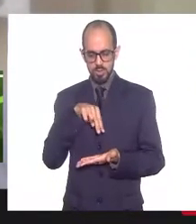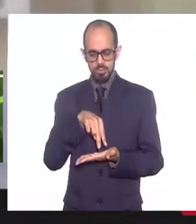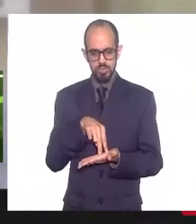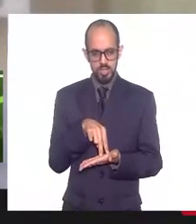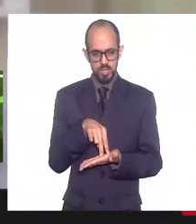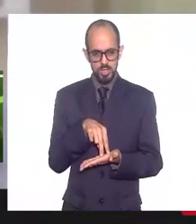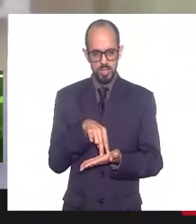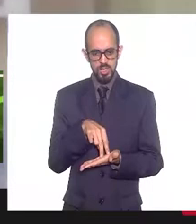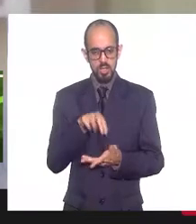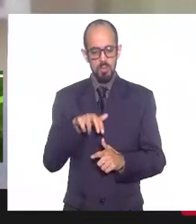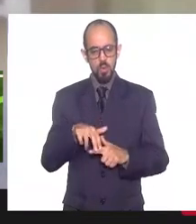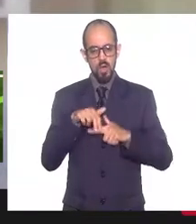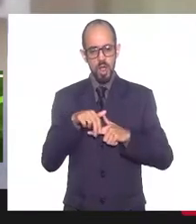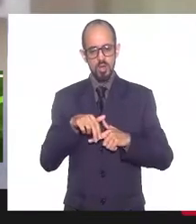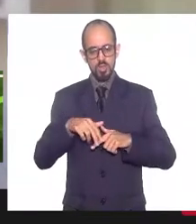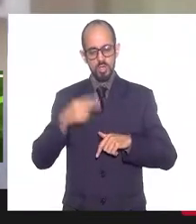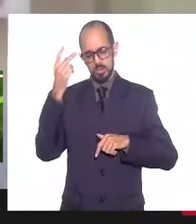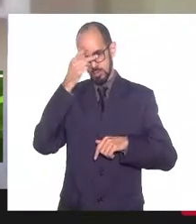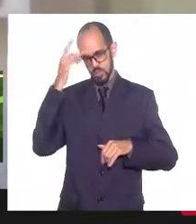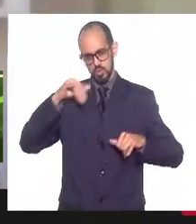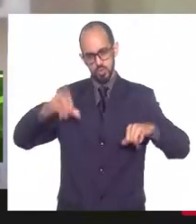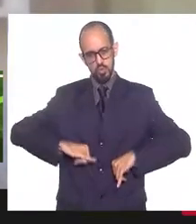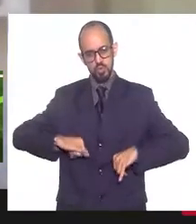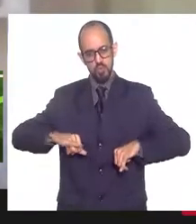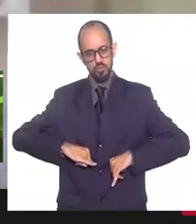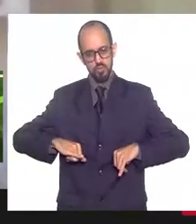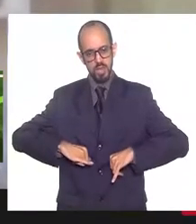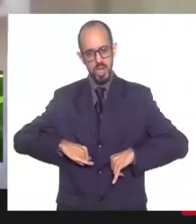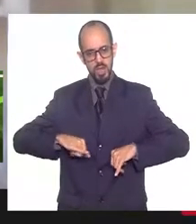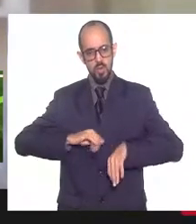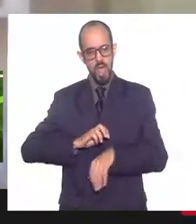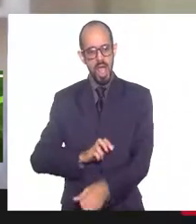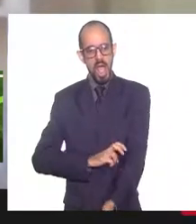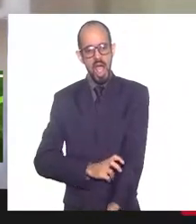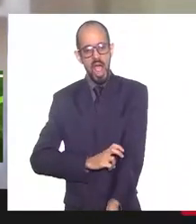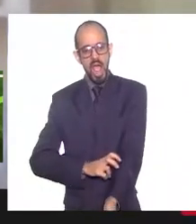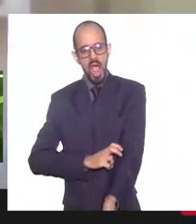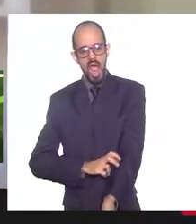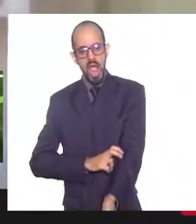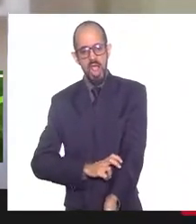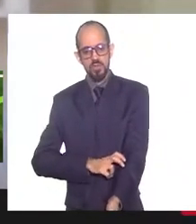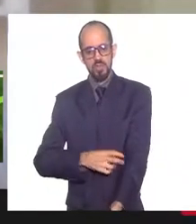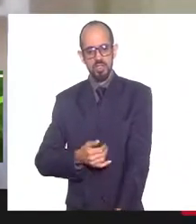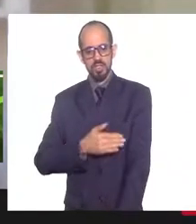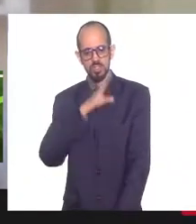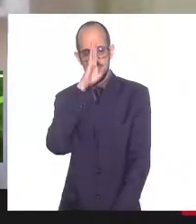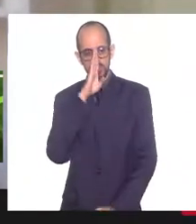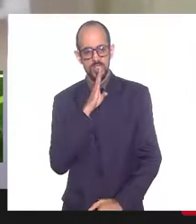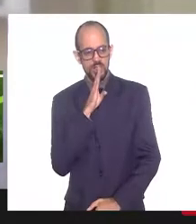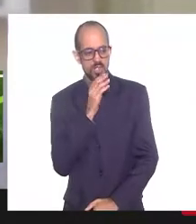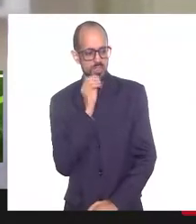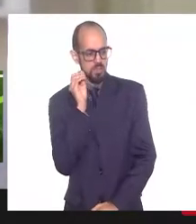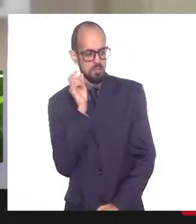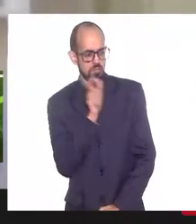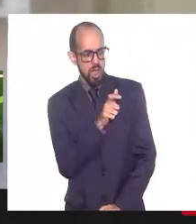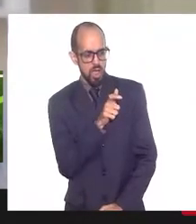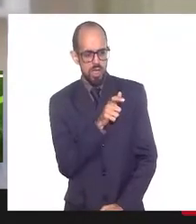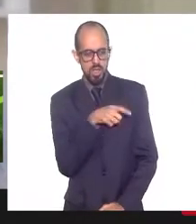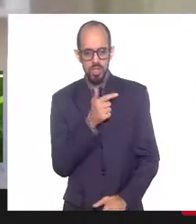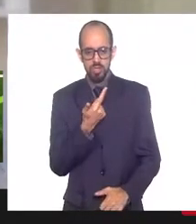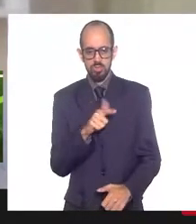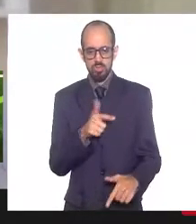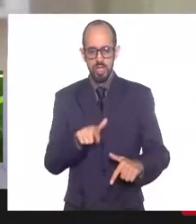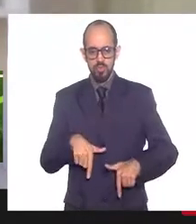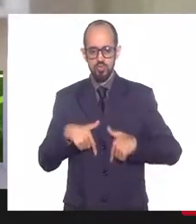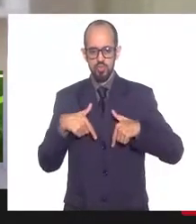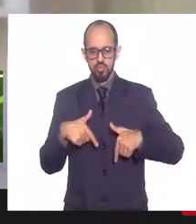sofreram e sofrem diariamente com a raiva gratuita, que não vemos outra forma de mudar isto sem um enorme esforço